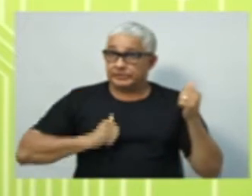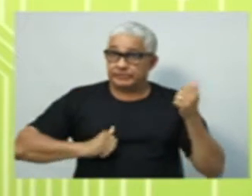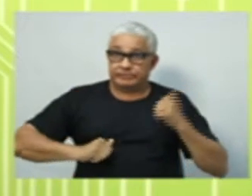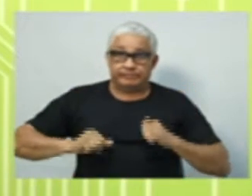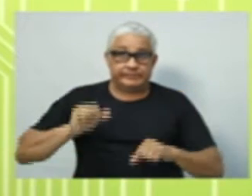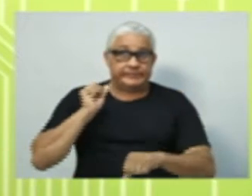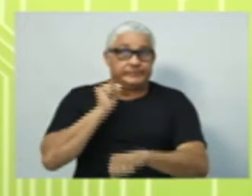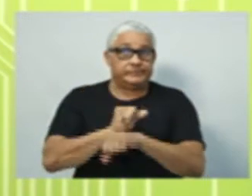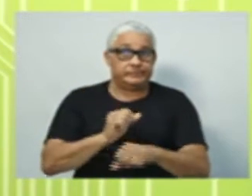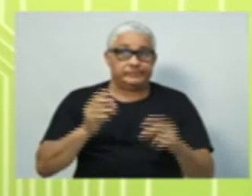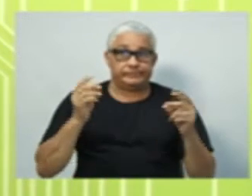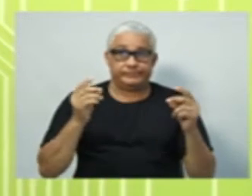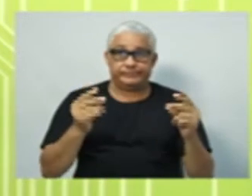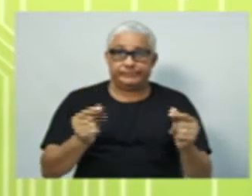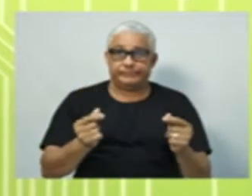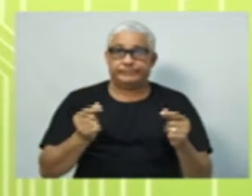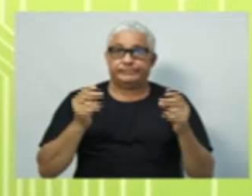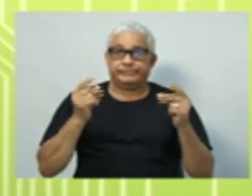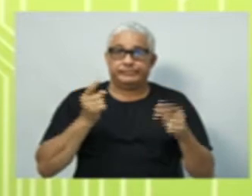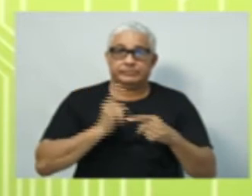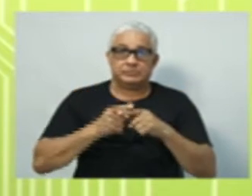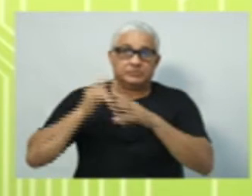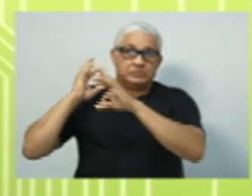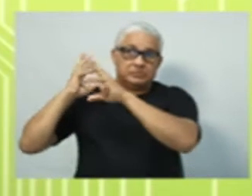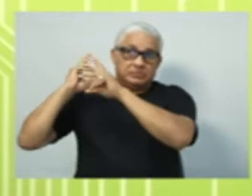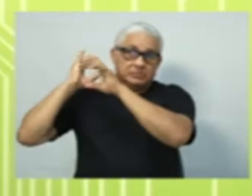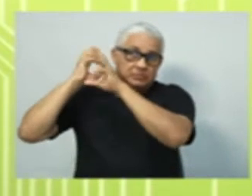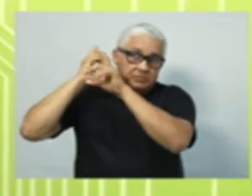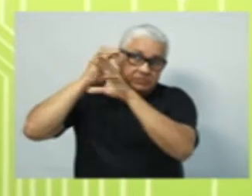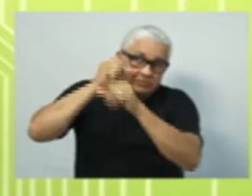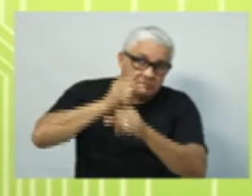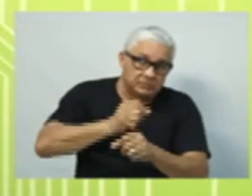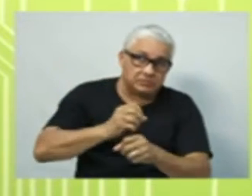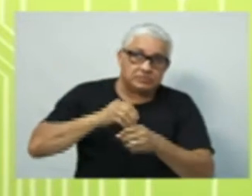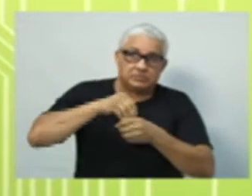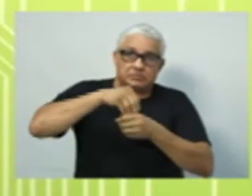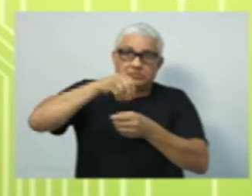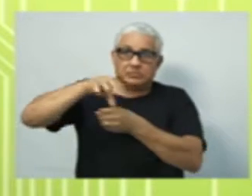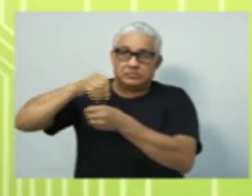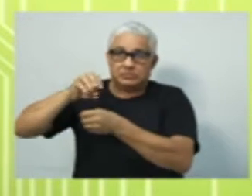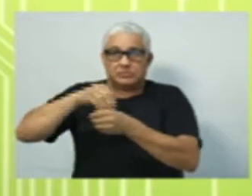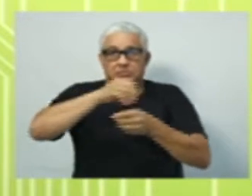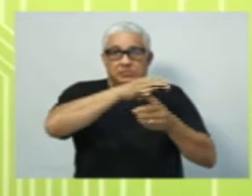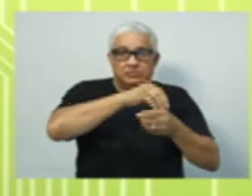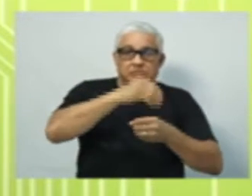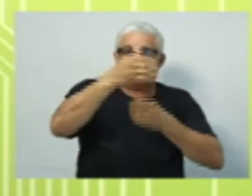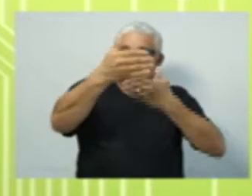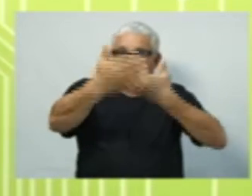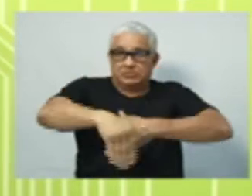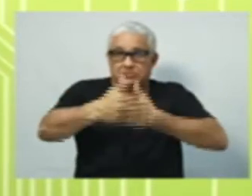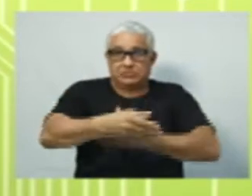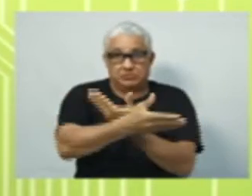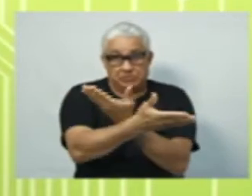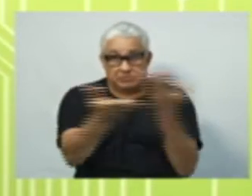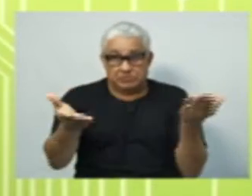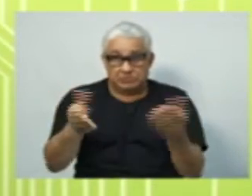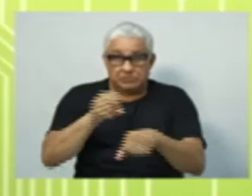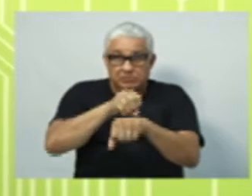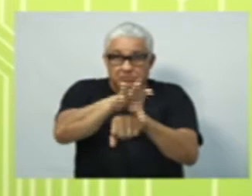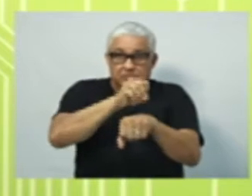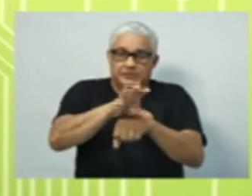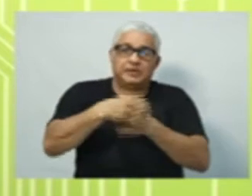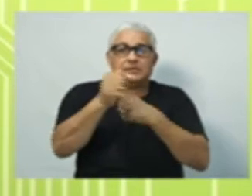vai fazer uma breve revisão de todo o conteúdo da noção do que vai cair nas avaliações e vocês vão fazer a tão